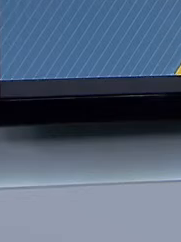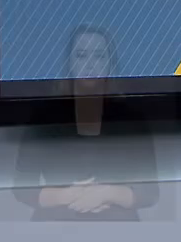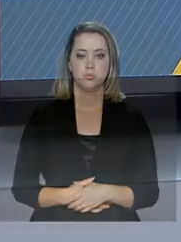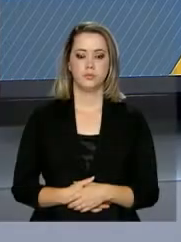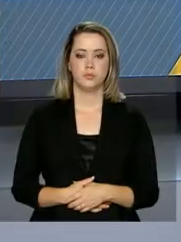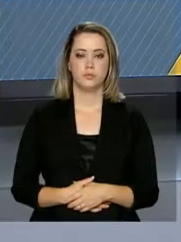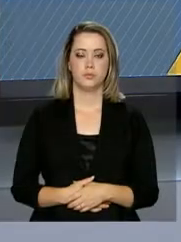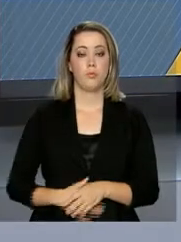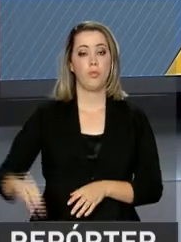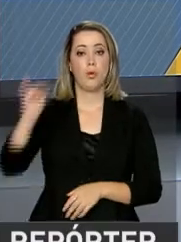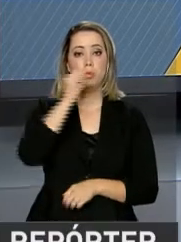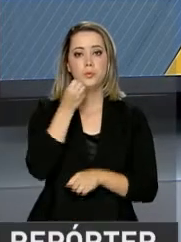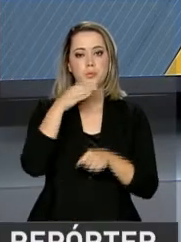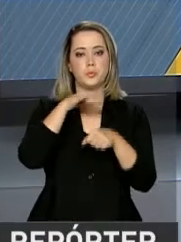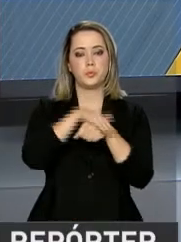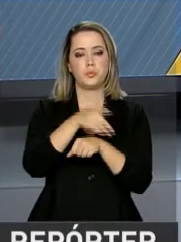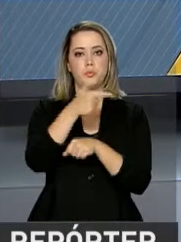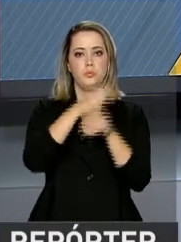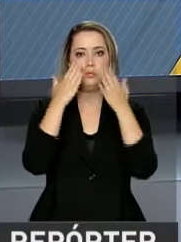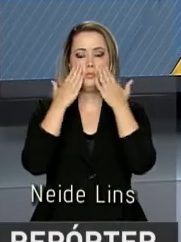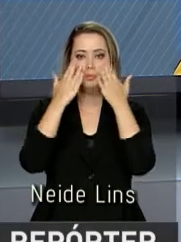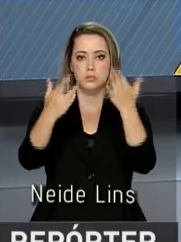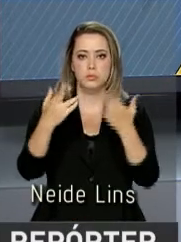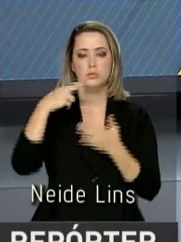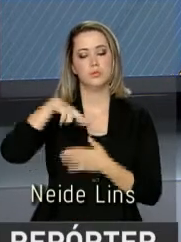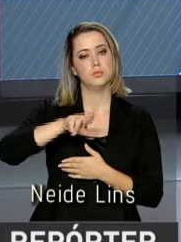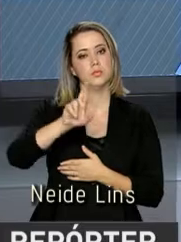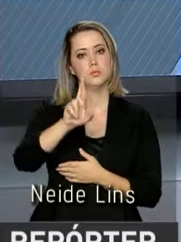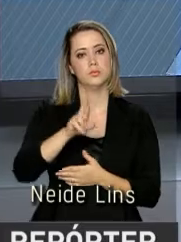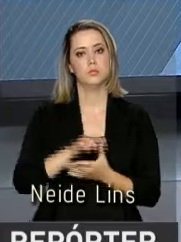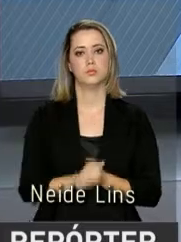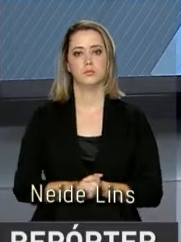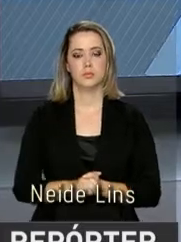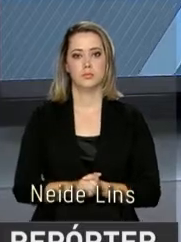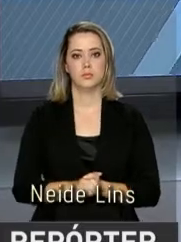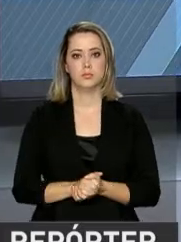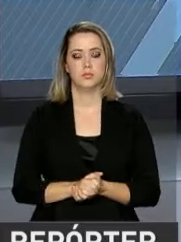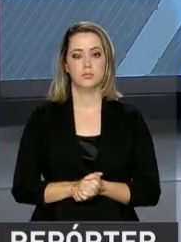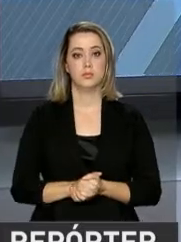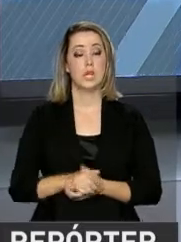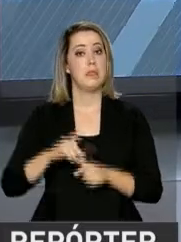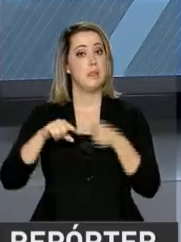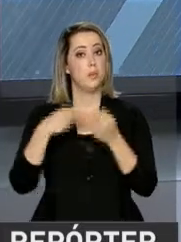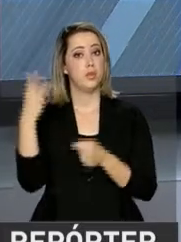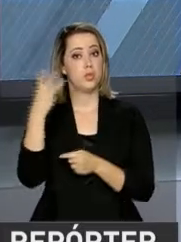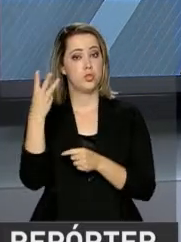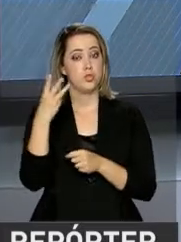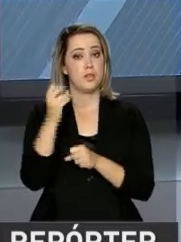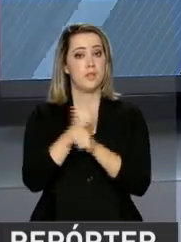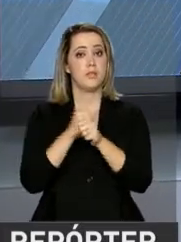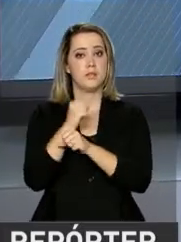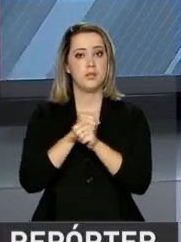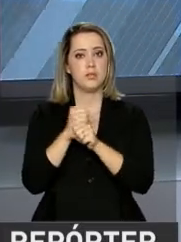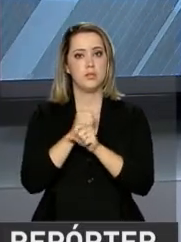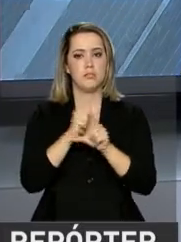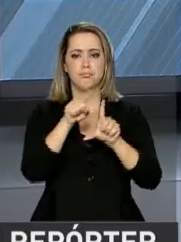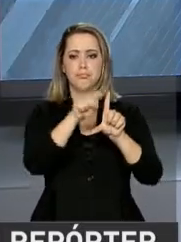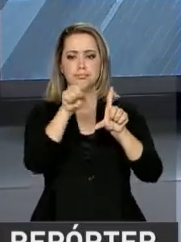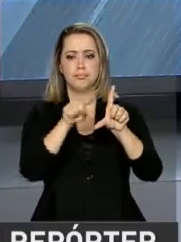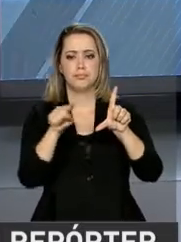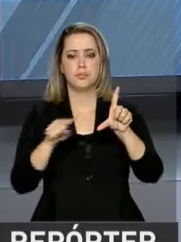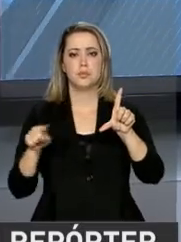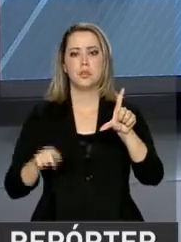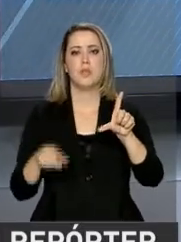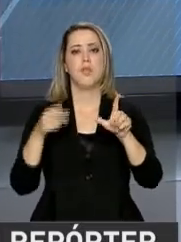olá boa noite no ar mais uma edição do repórter nbr após três anos de queda as vendas na semana